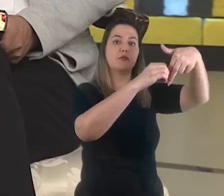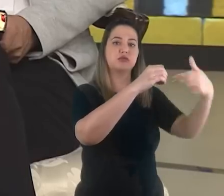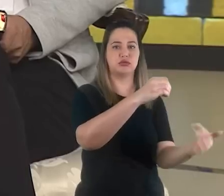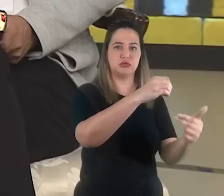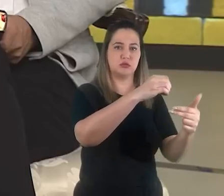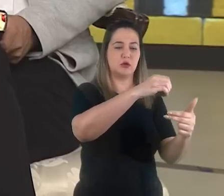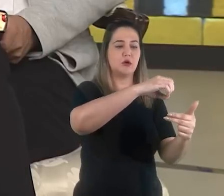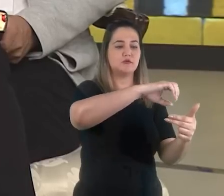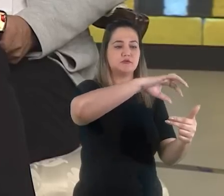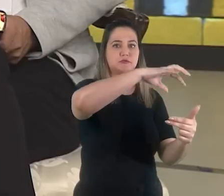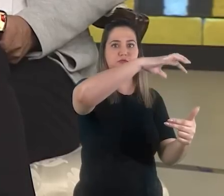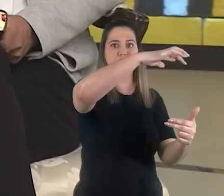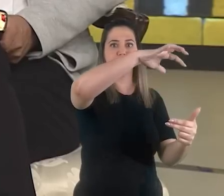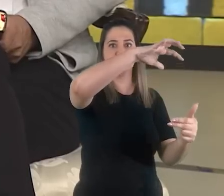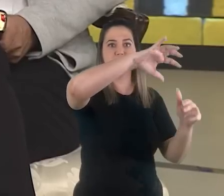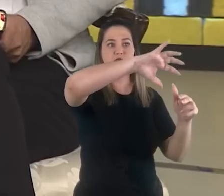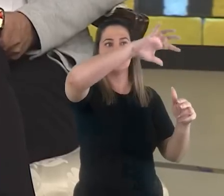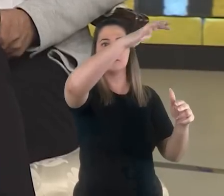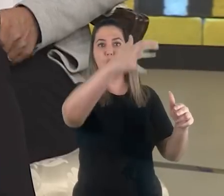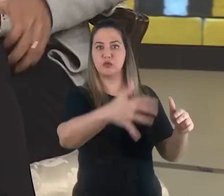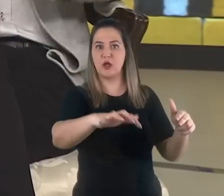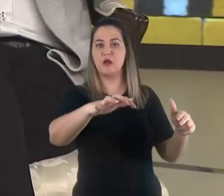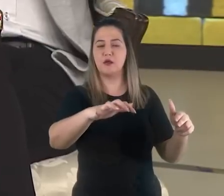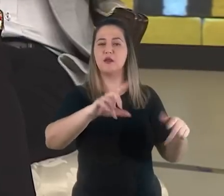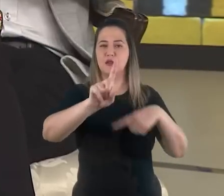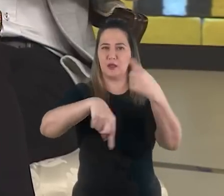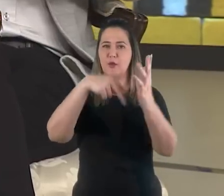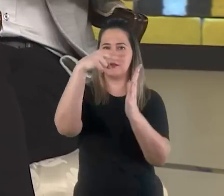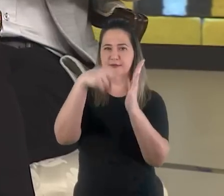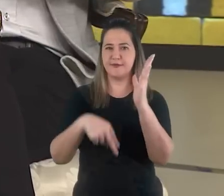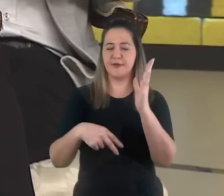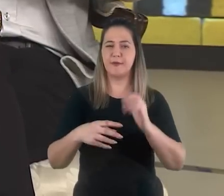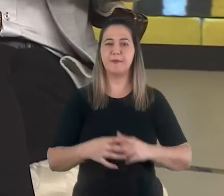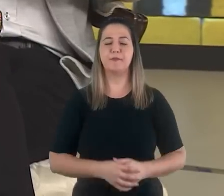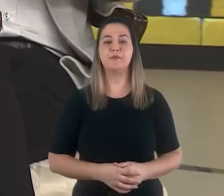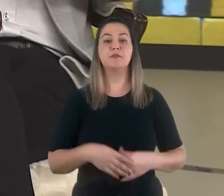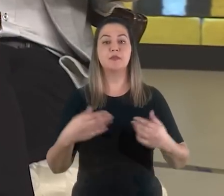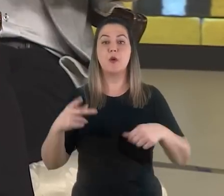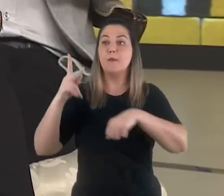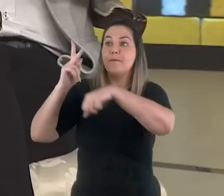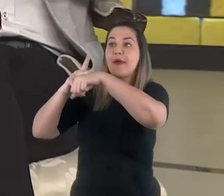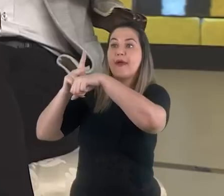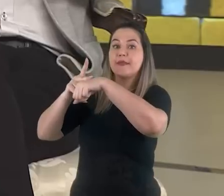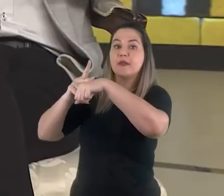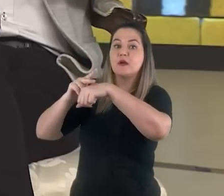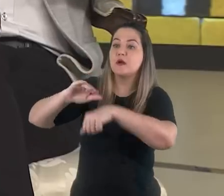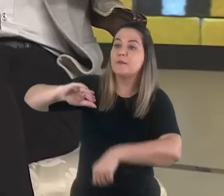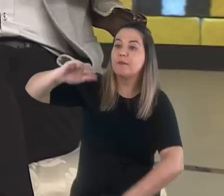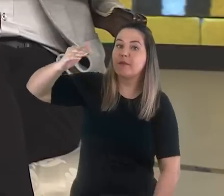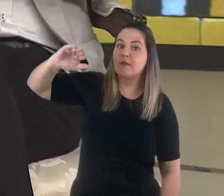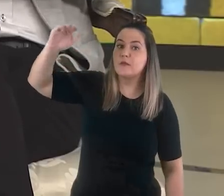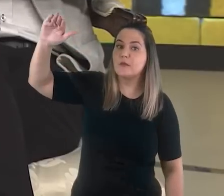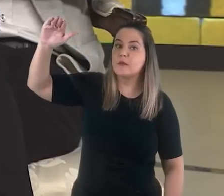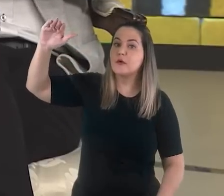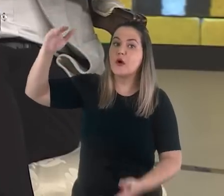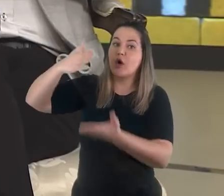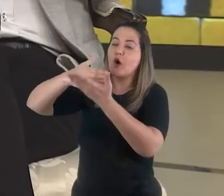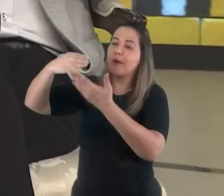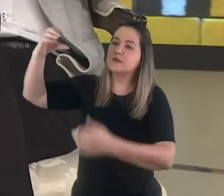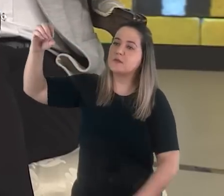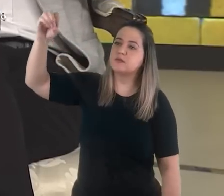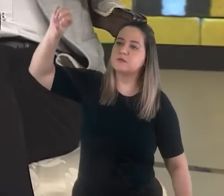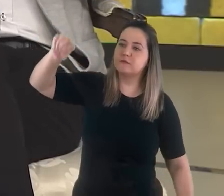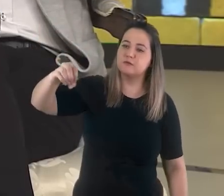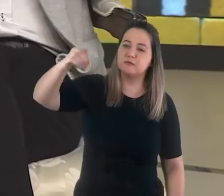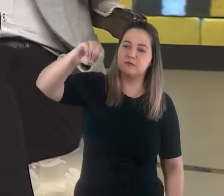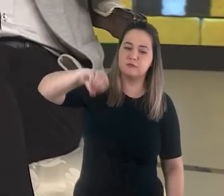Daniel capítulo 2, versos 34 e 35. O começo da pedra se torna o fim dela e vice-versa.